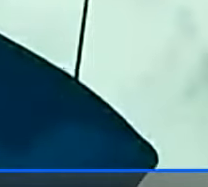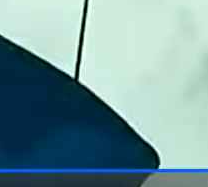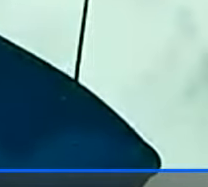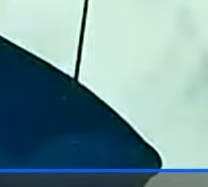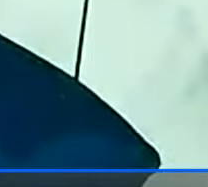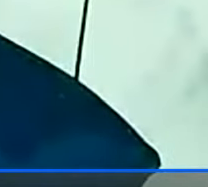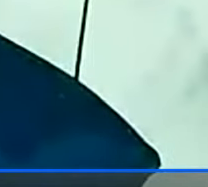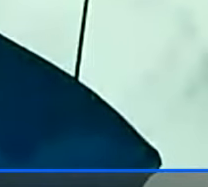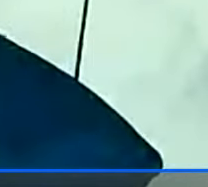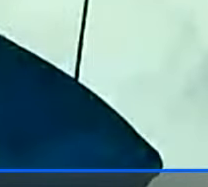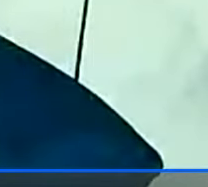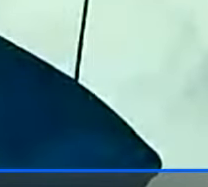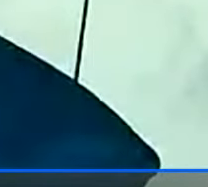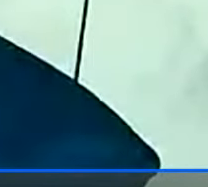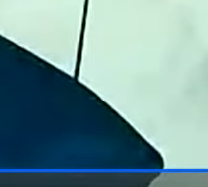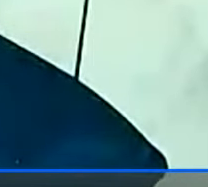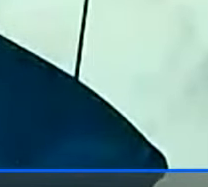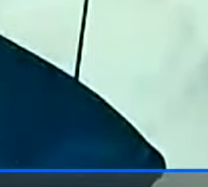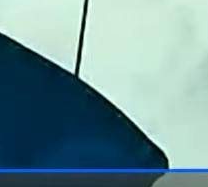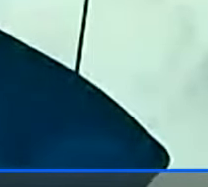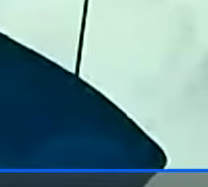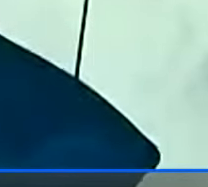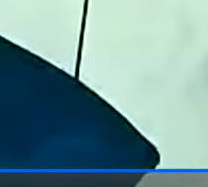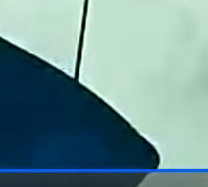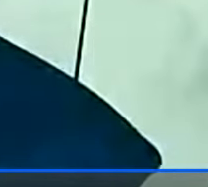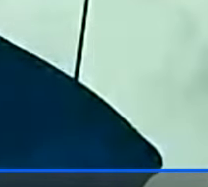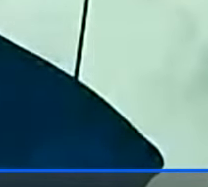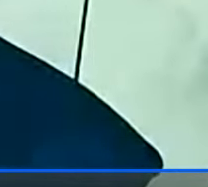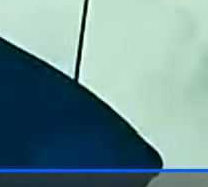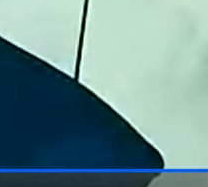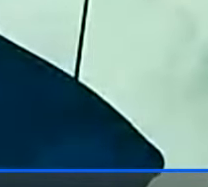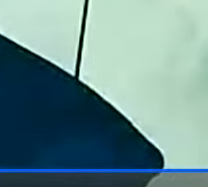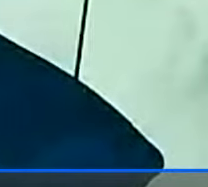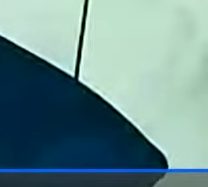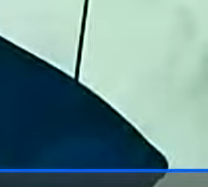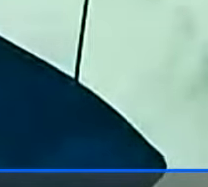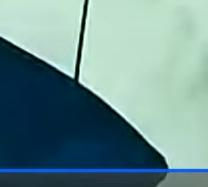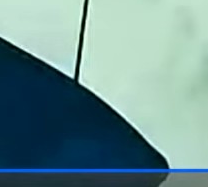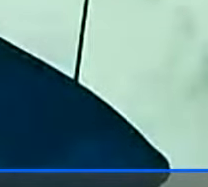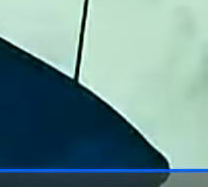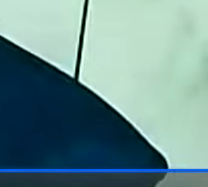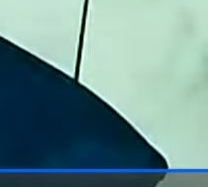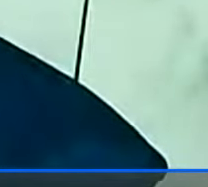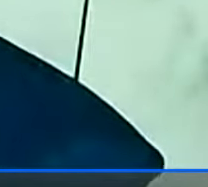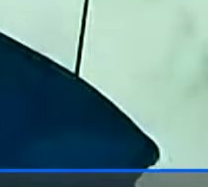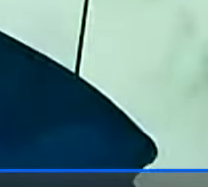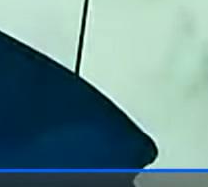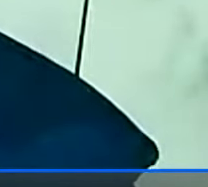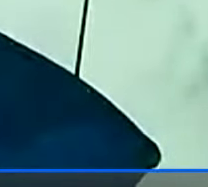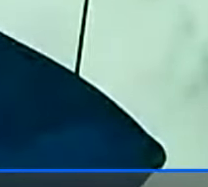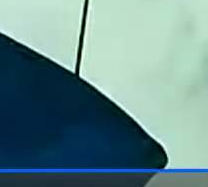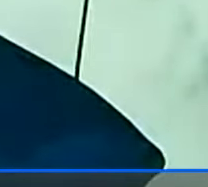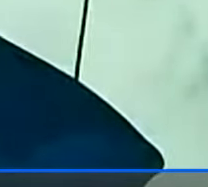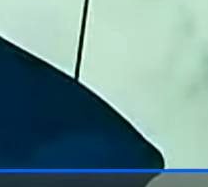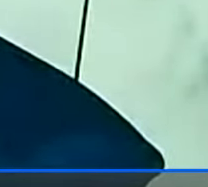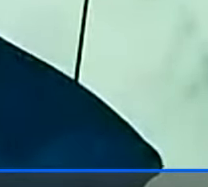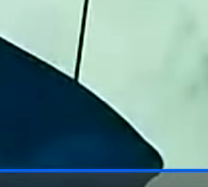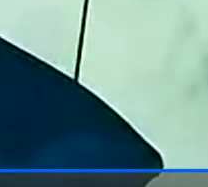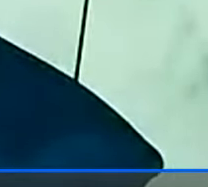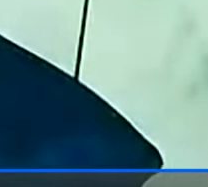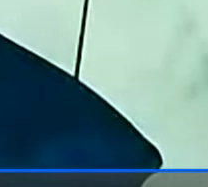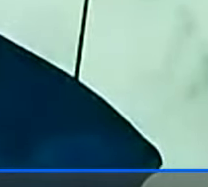no final de 2020 para 2021, muitas escolas pediram ampliação de metas, né? E